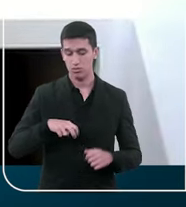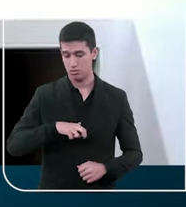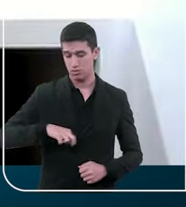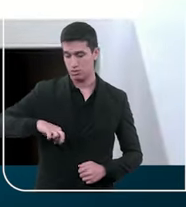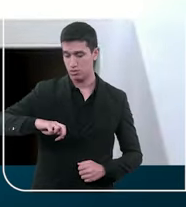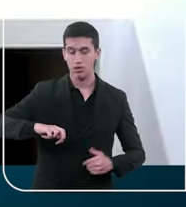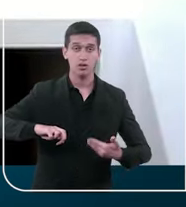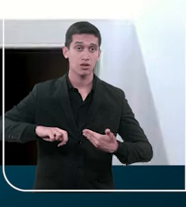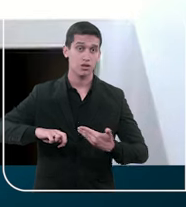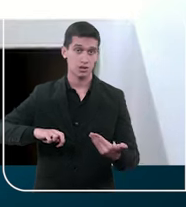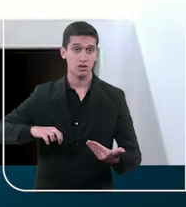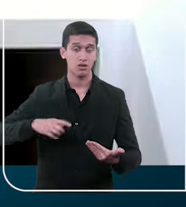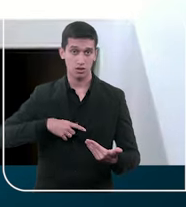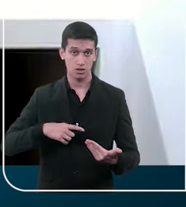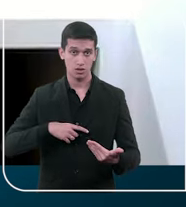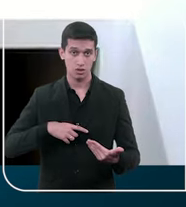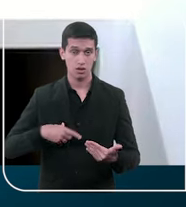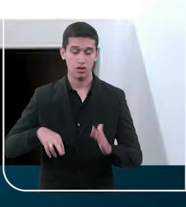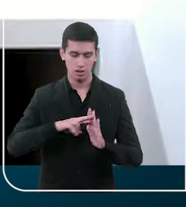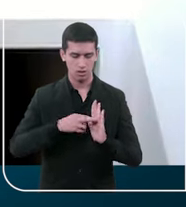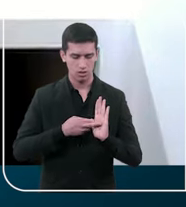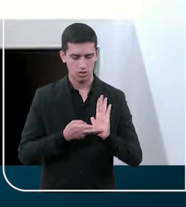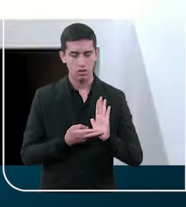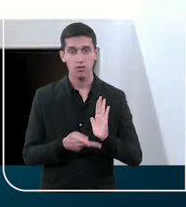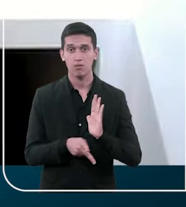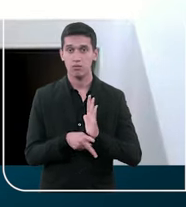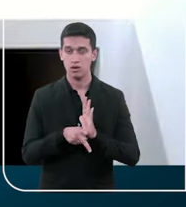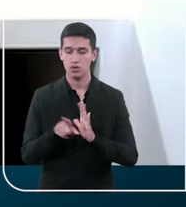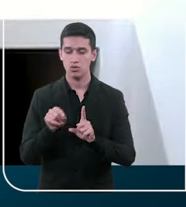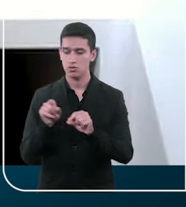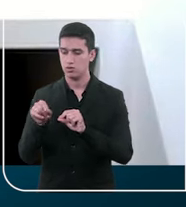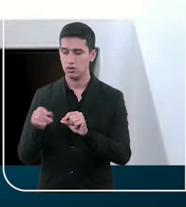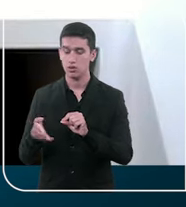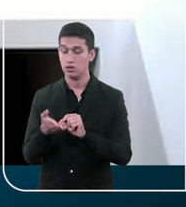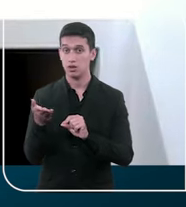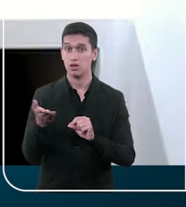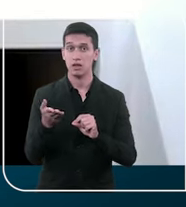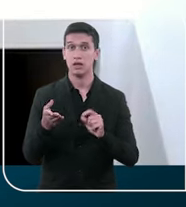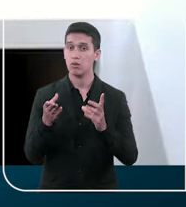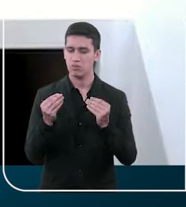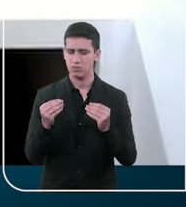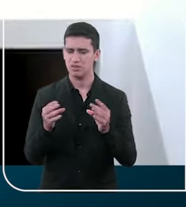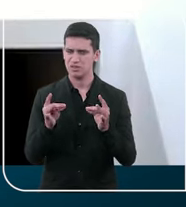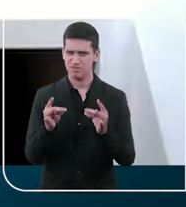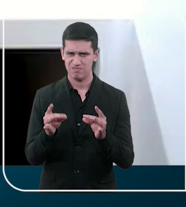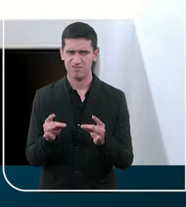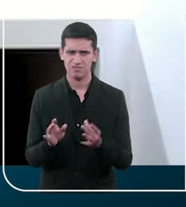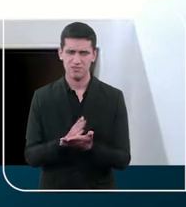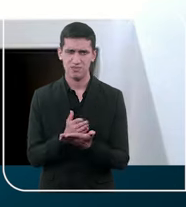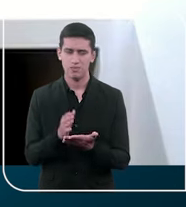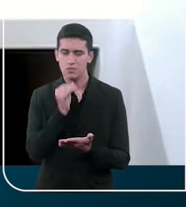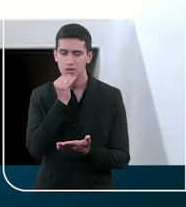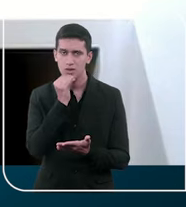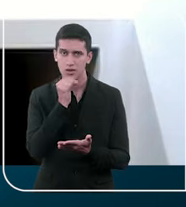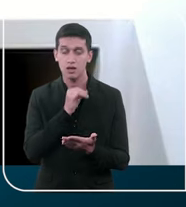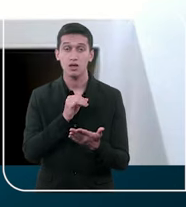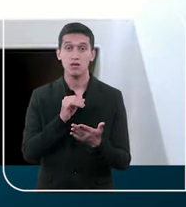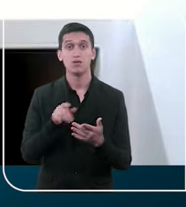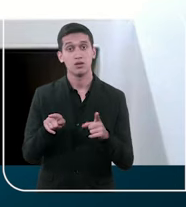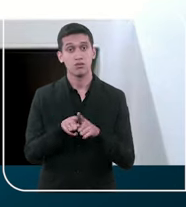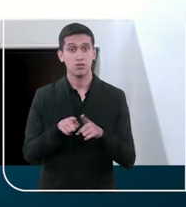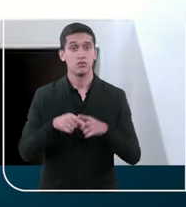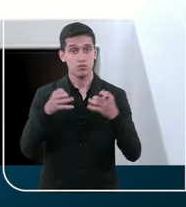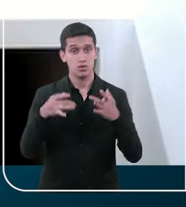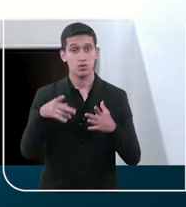que em que pese haja um regramento para a escolha dos jurados, esse regramento acaba ficando muito discricionário, né, Rodrigo?